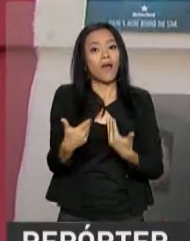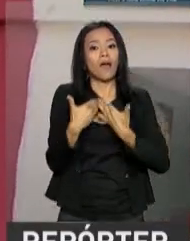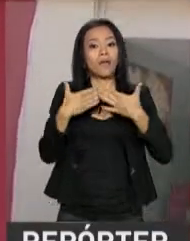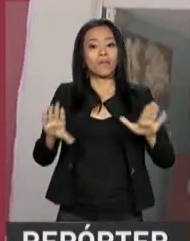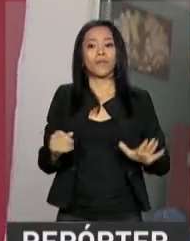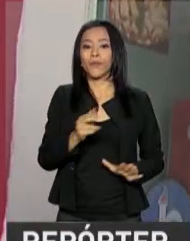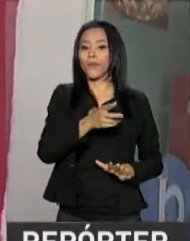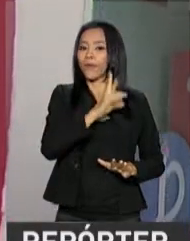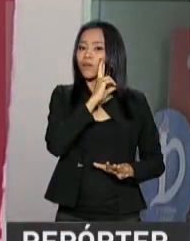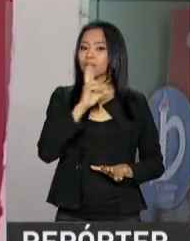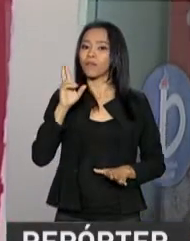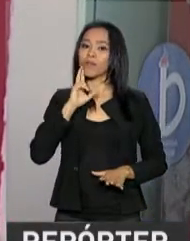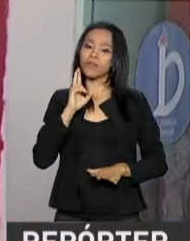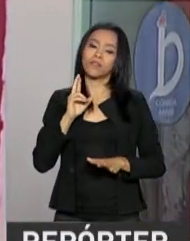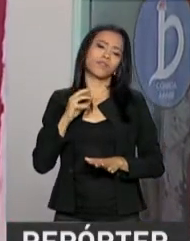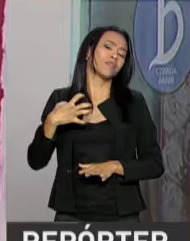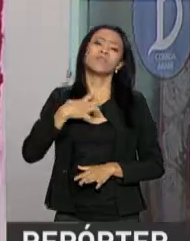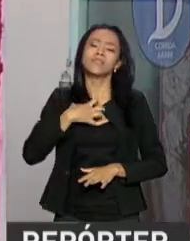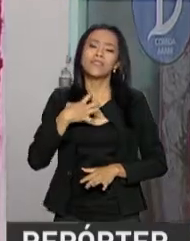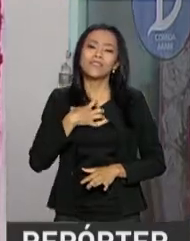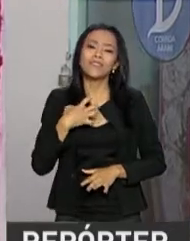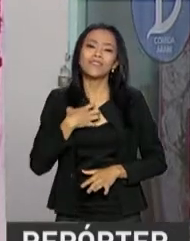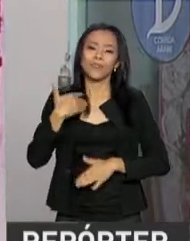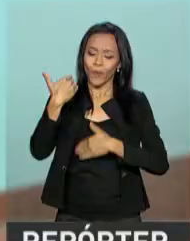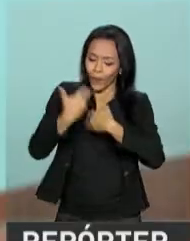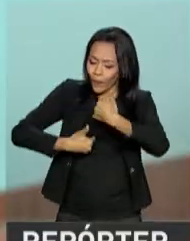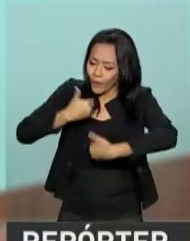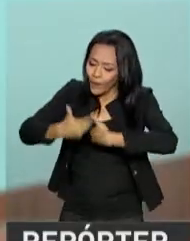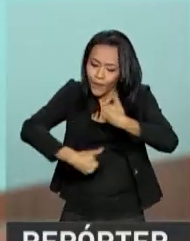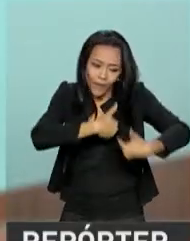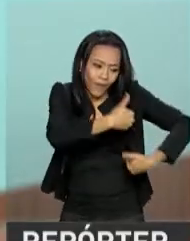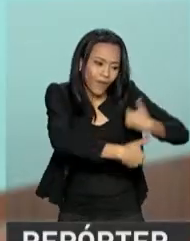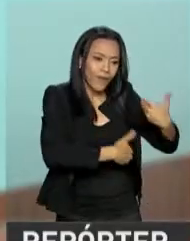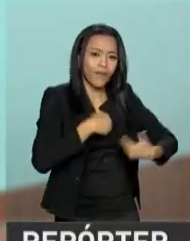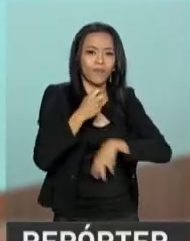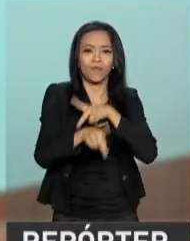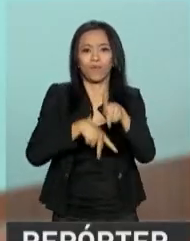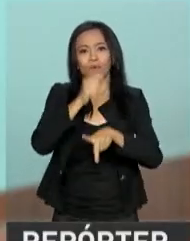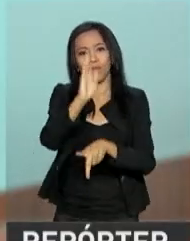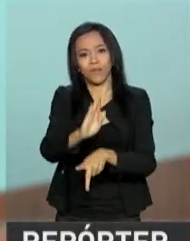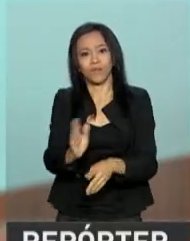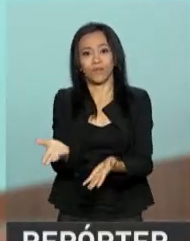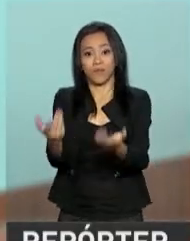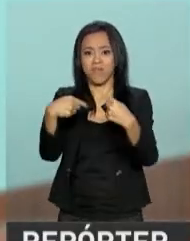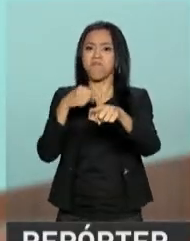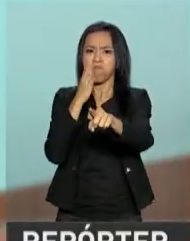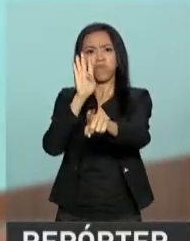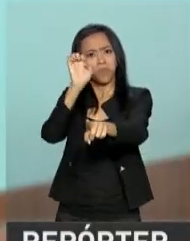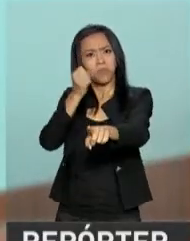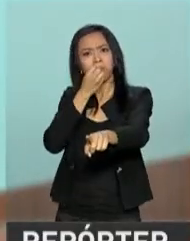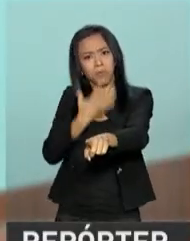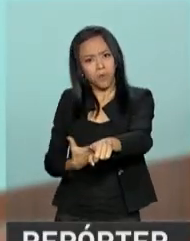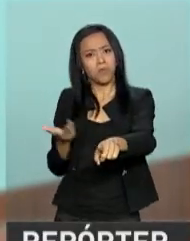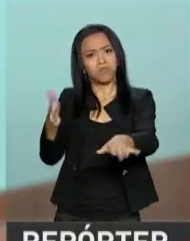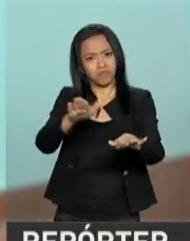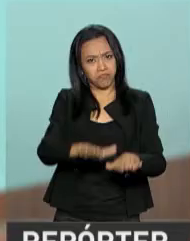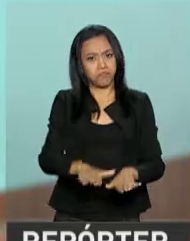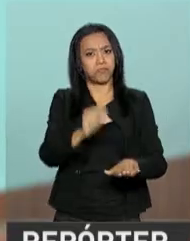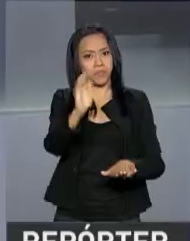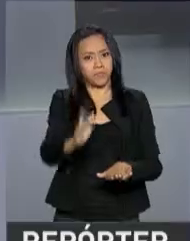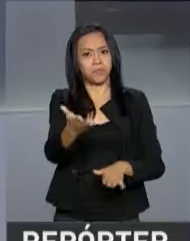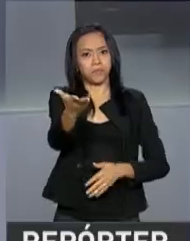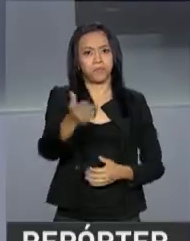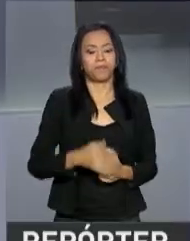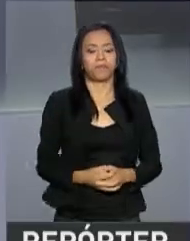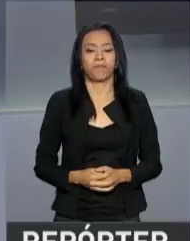e diz que sentiu acolhimento do povo brasileiro a gente recebeu muito bom aqui brasileiro recebeu muito bom